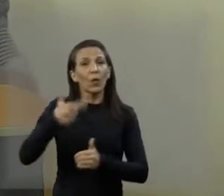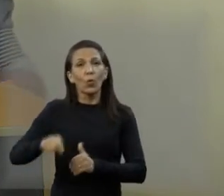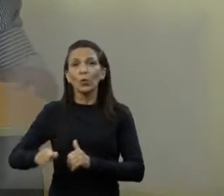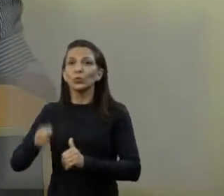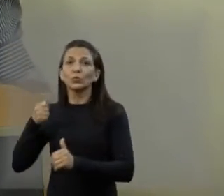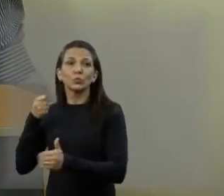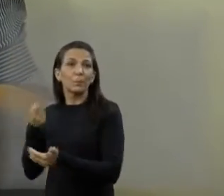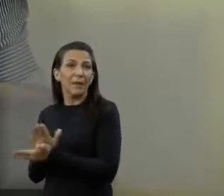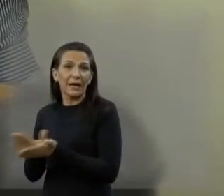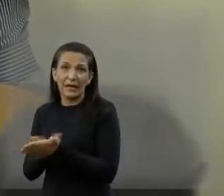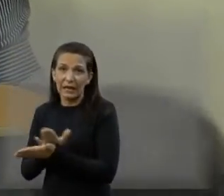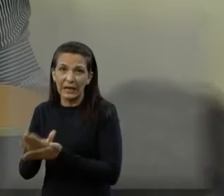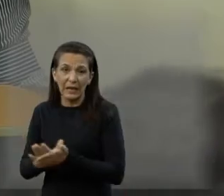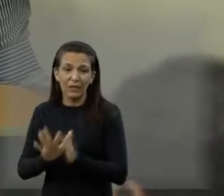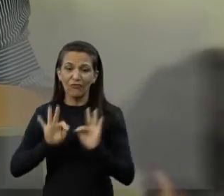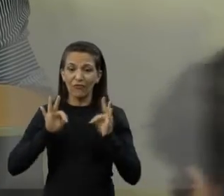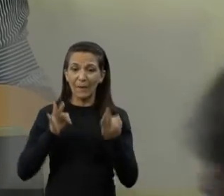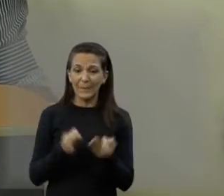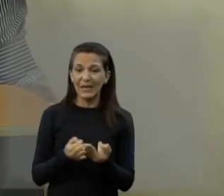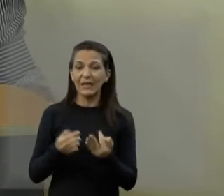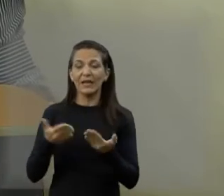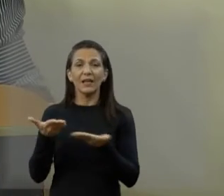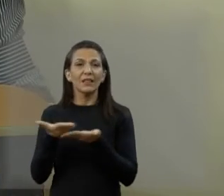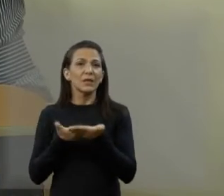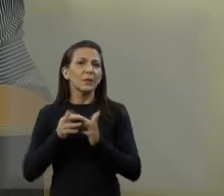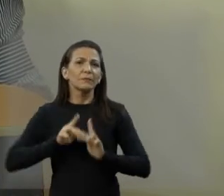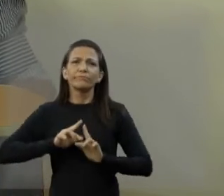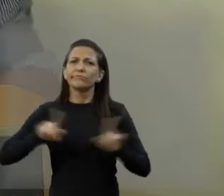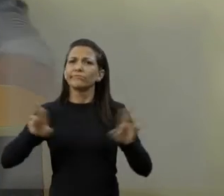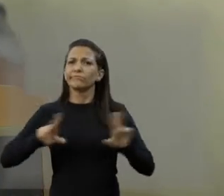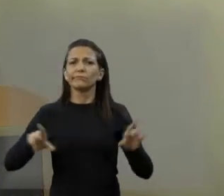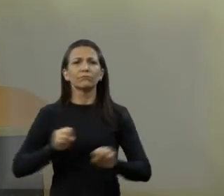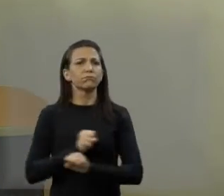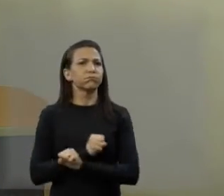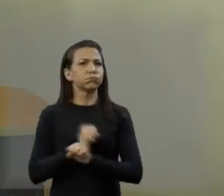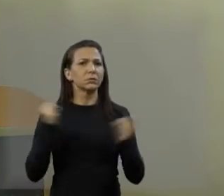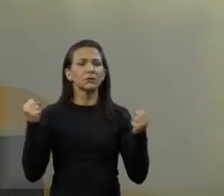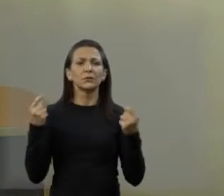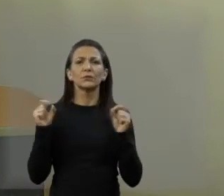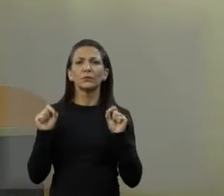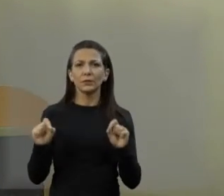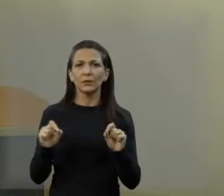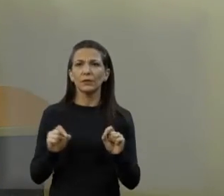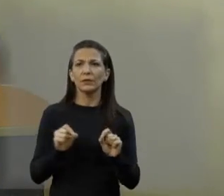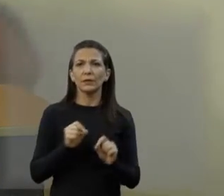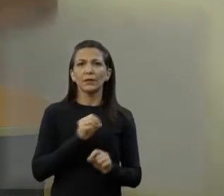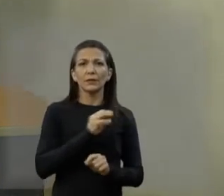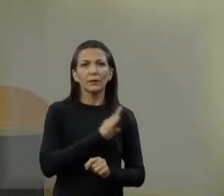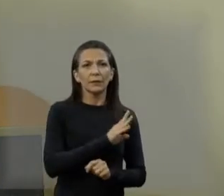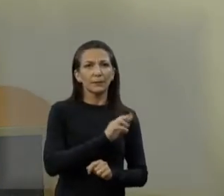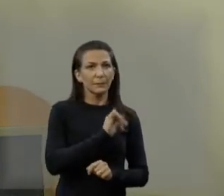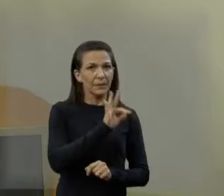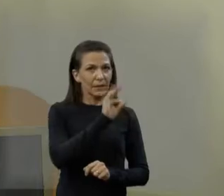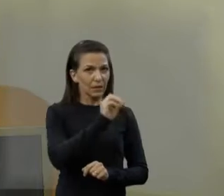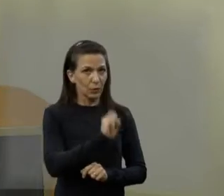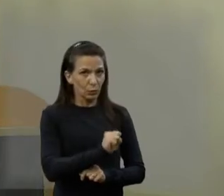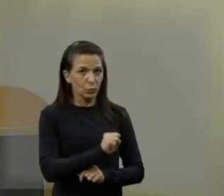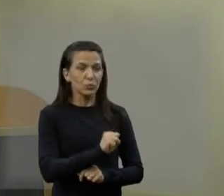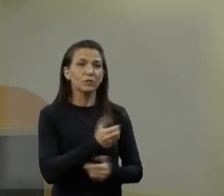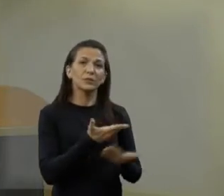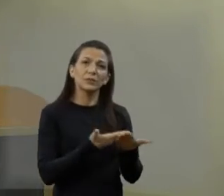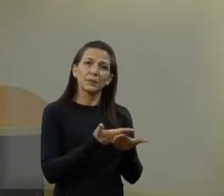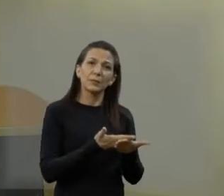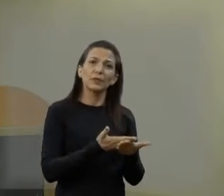família de Araraquara E então quem foi enterrado nos Brites tem um tratamento aqui está enterrado no